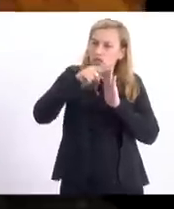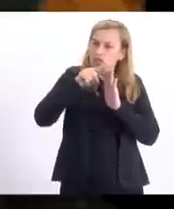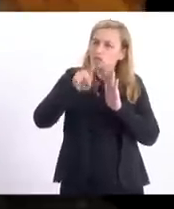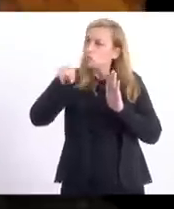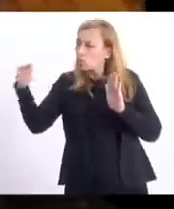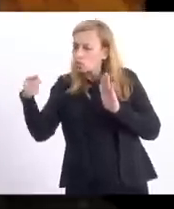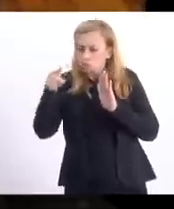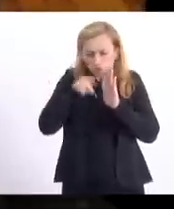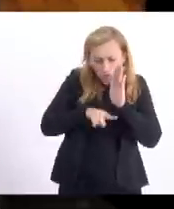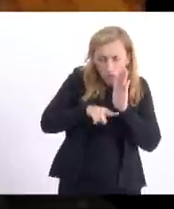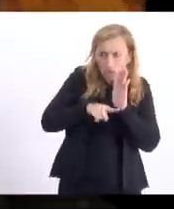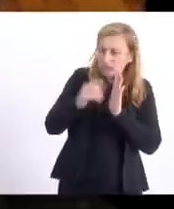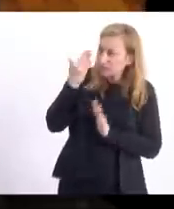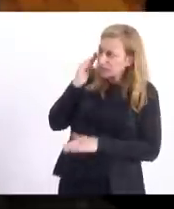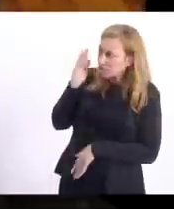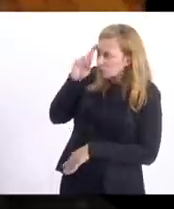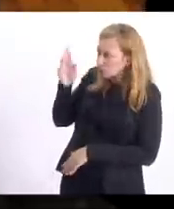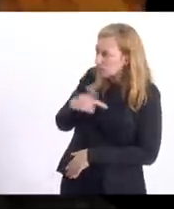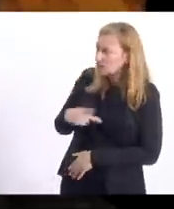entendendo? Presidente, o senhor não entendeu.